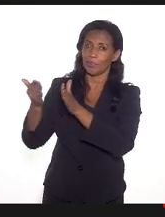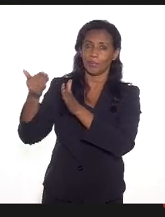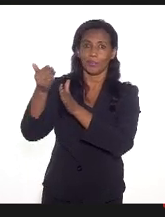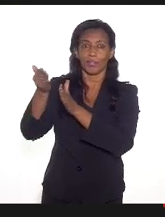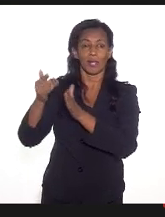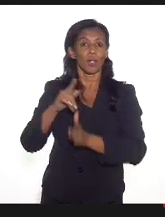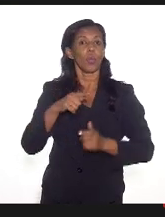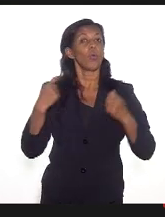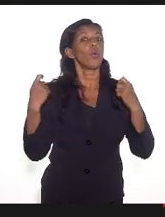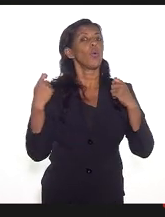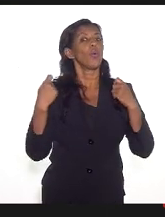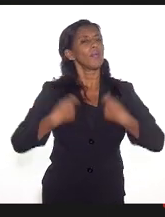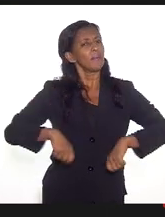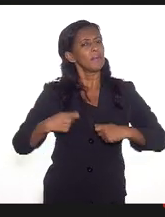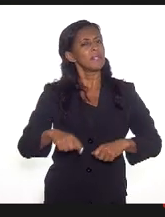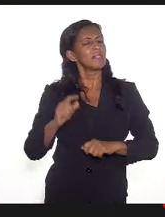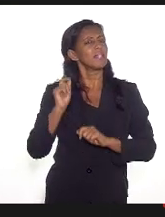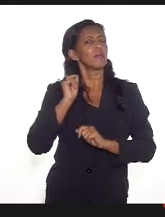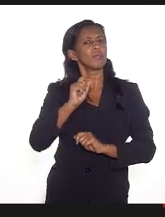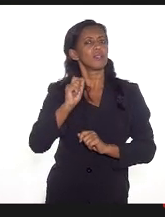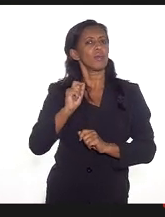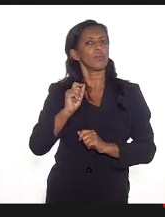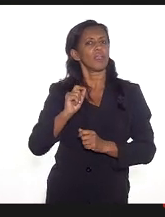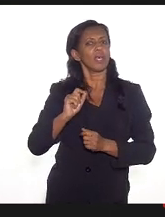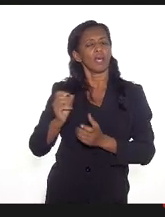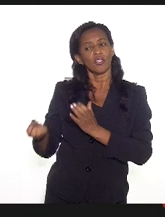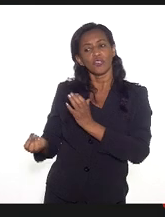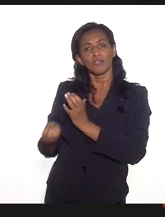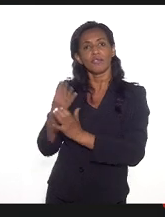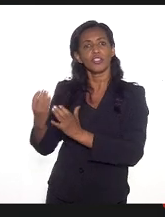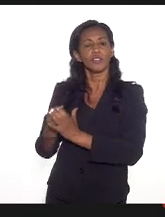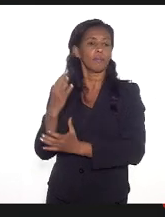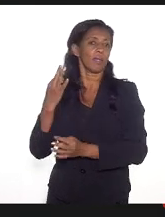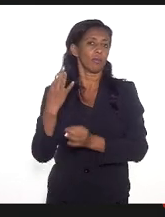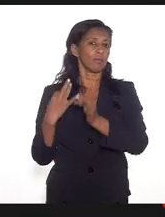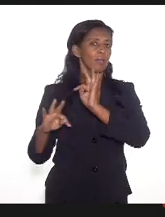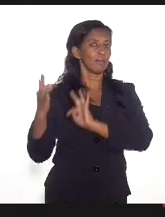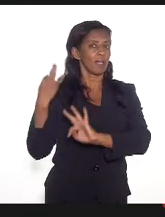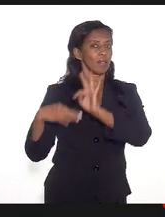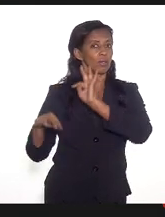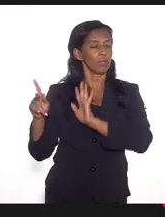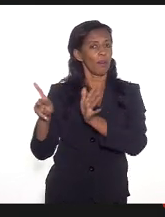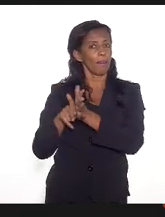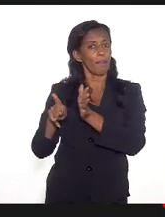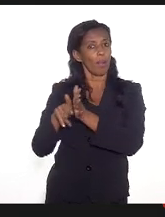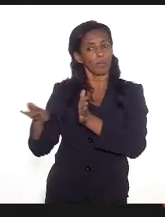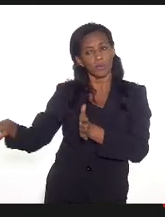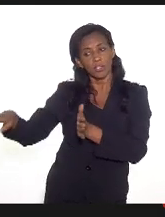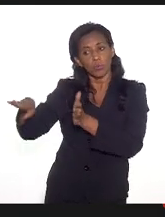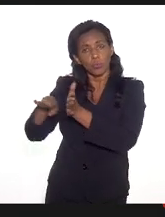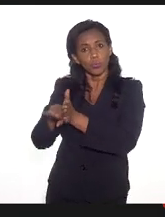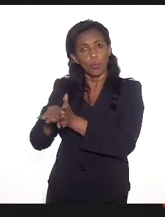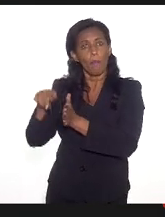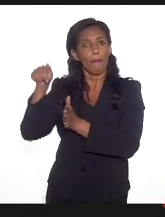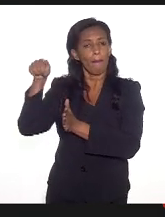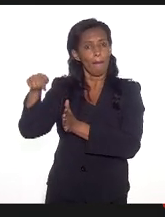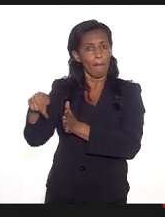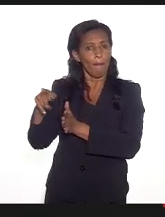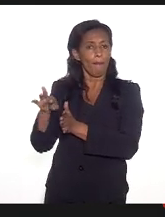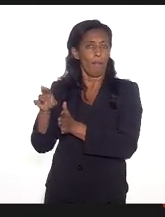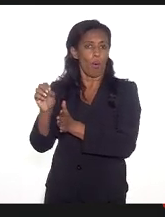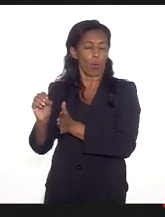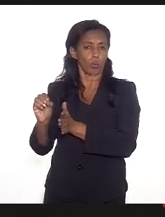é de eficiência e de investimento em tecnologia nesses grandes portos, principalmente